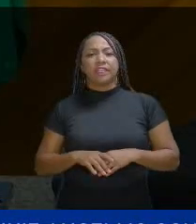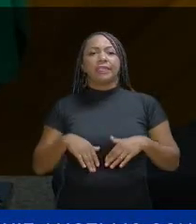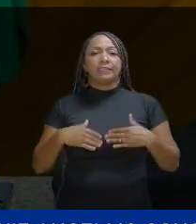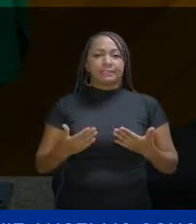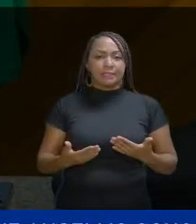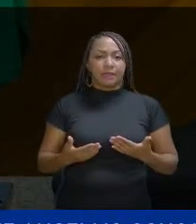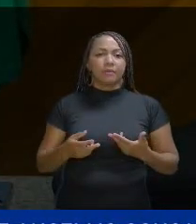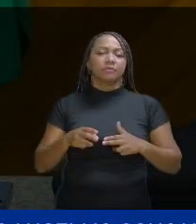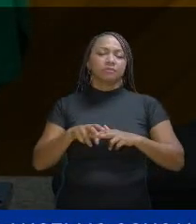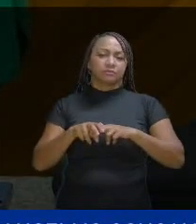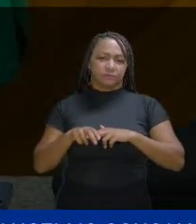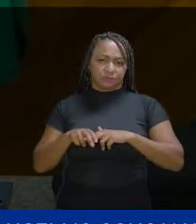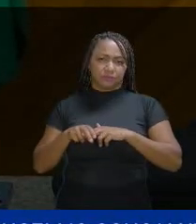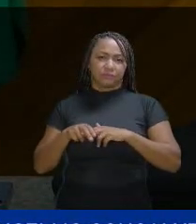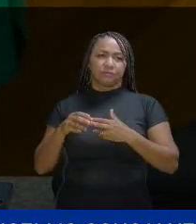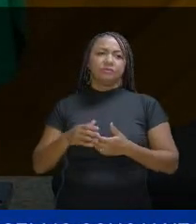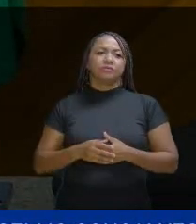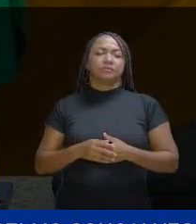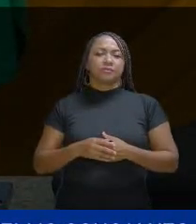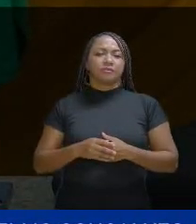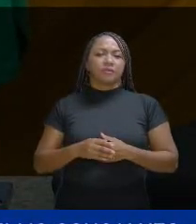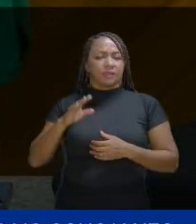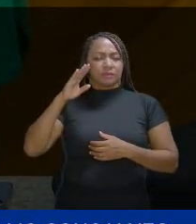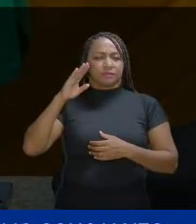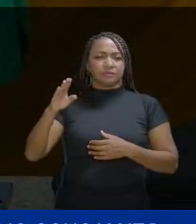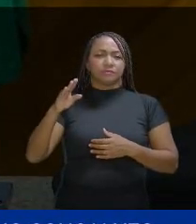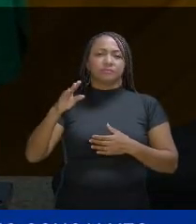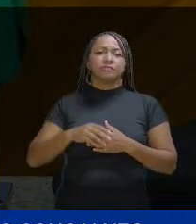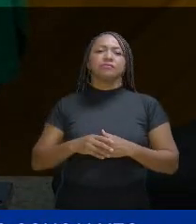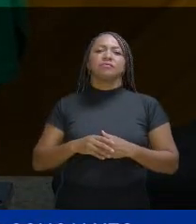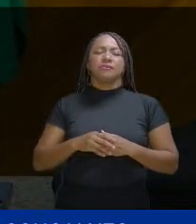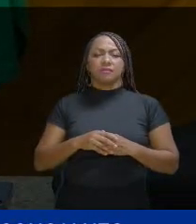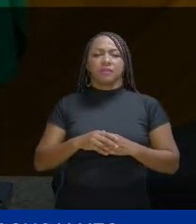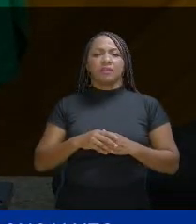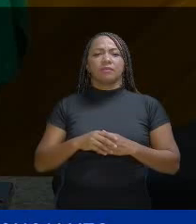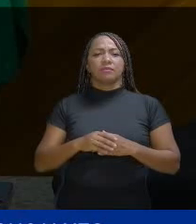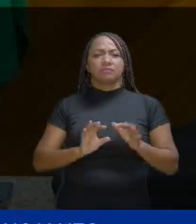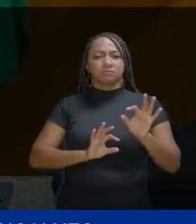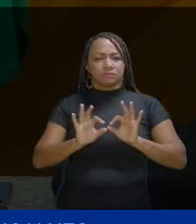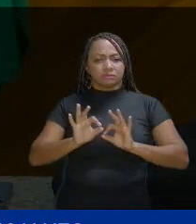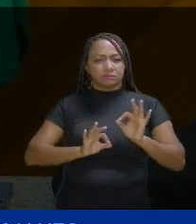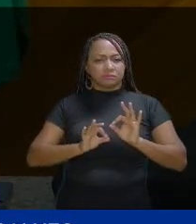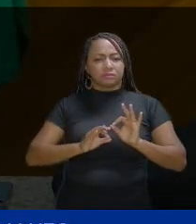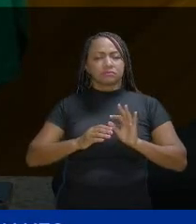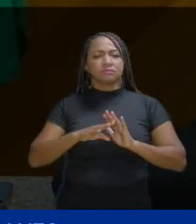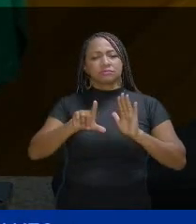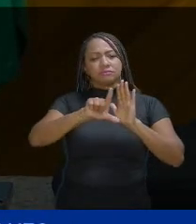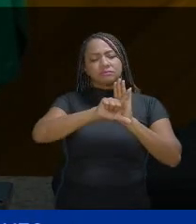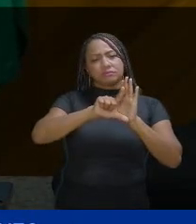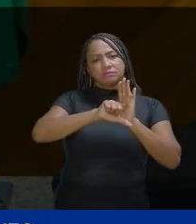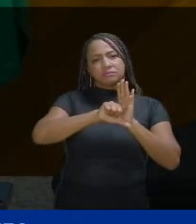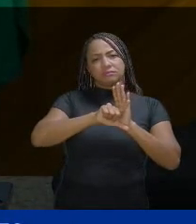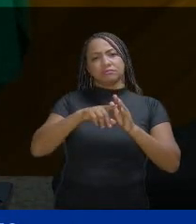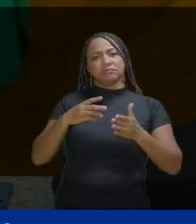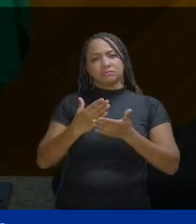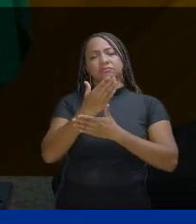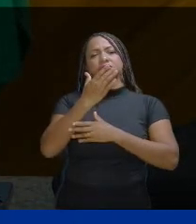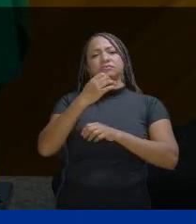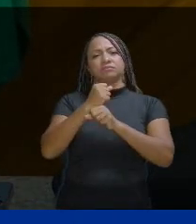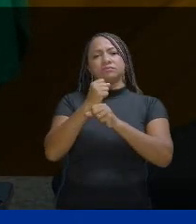é possível lançar mão dos princípios da proporcionalidade e razoabilidade para aprovar as contas com ressalvas nesse